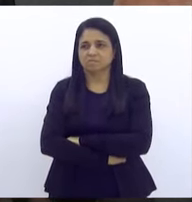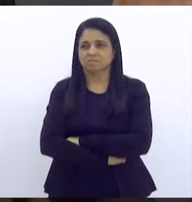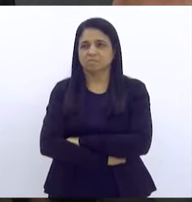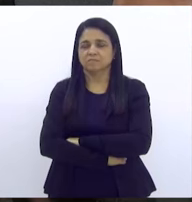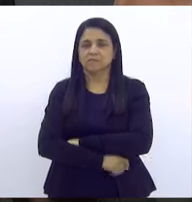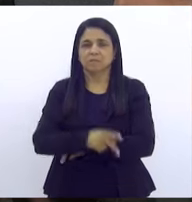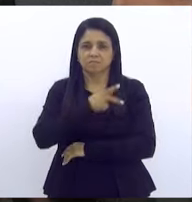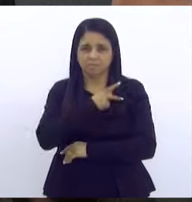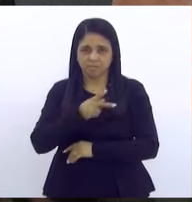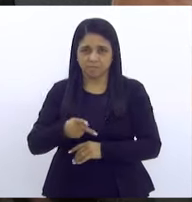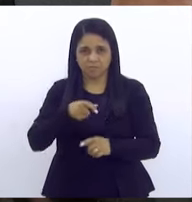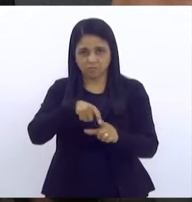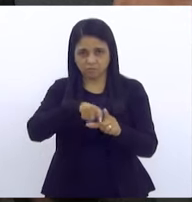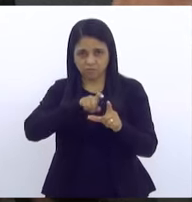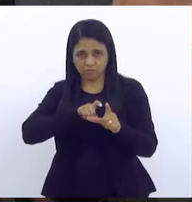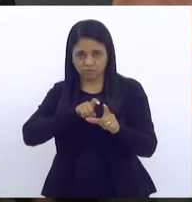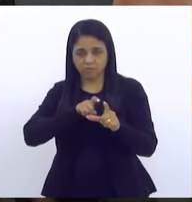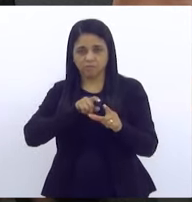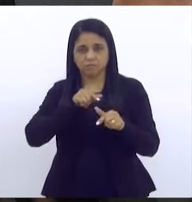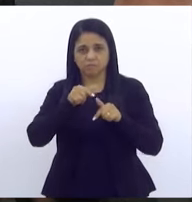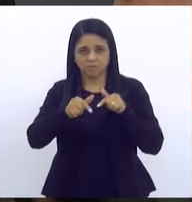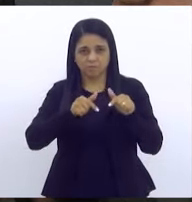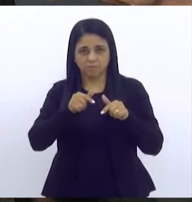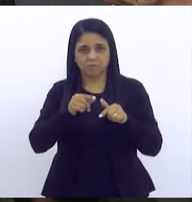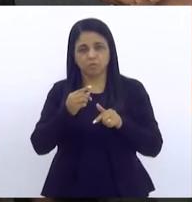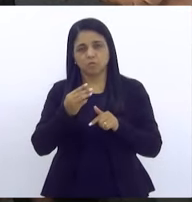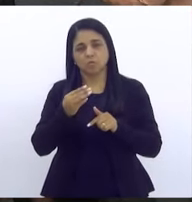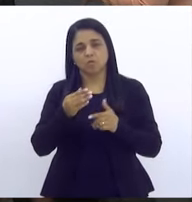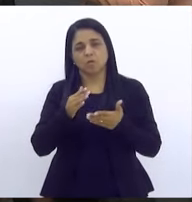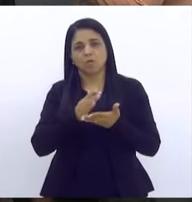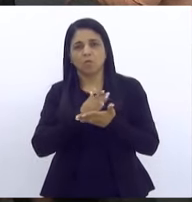Presidência suspende os trabalhos por alguns minutos.